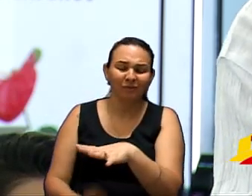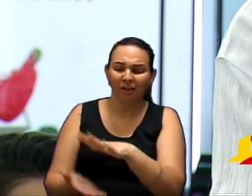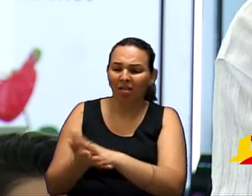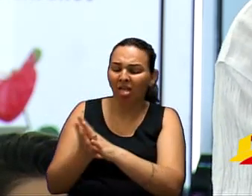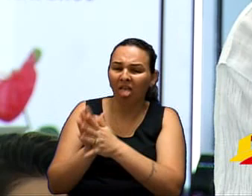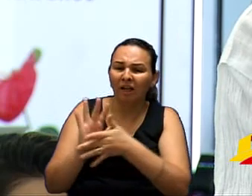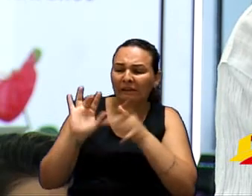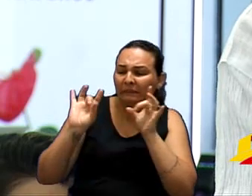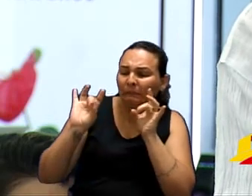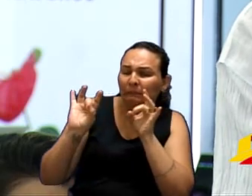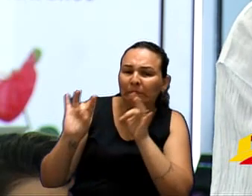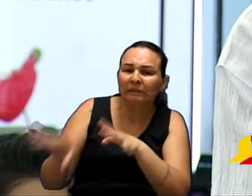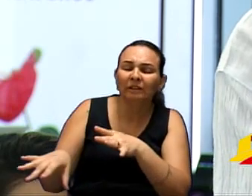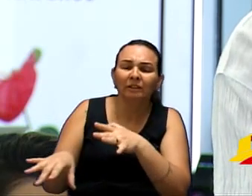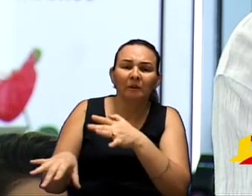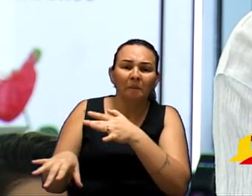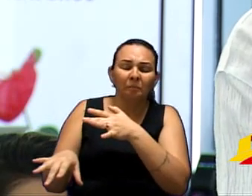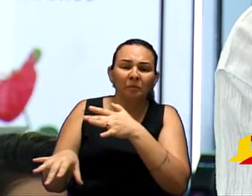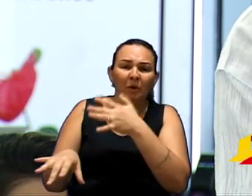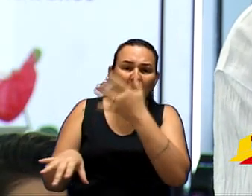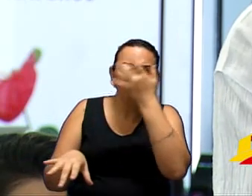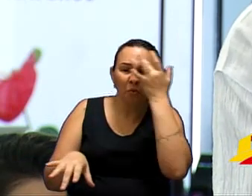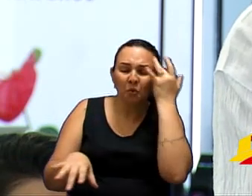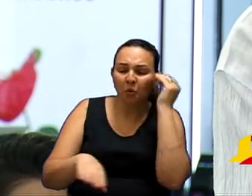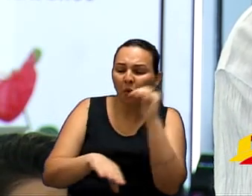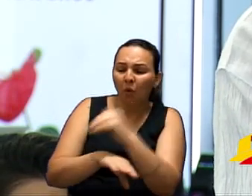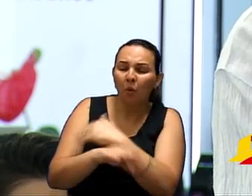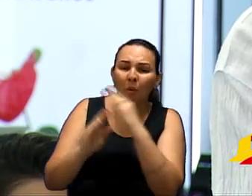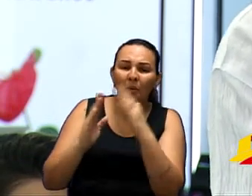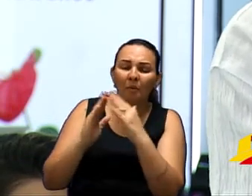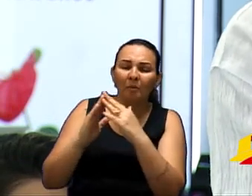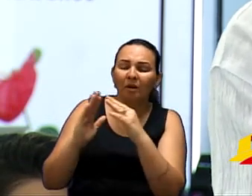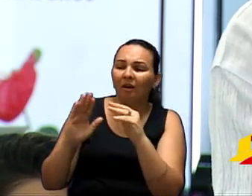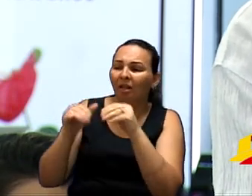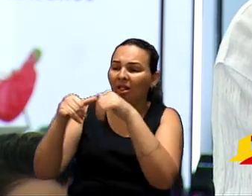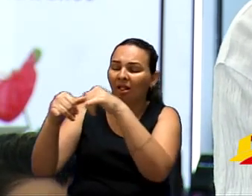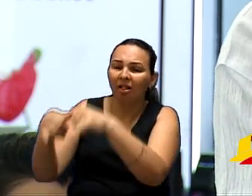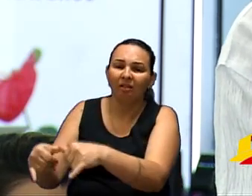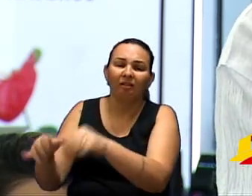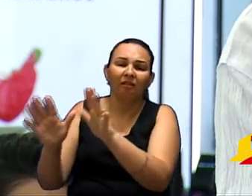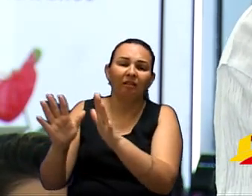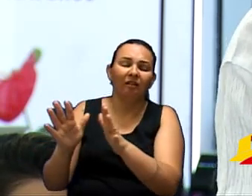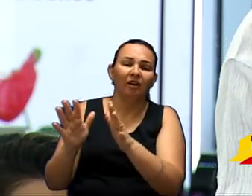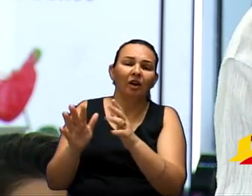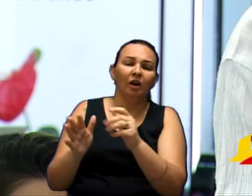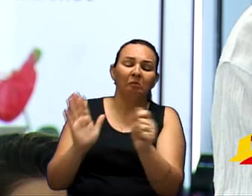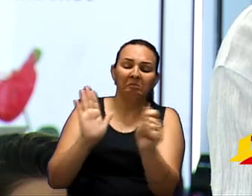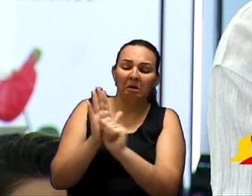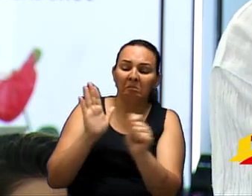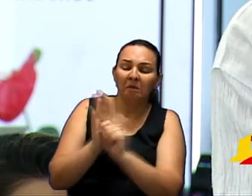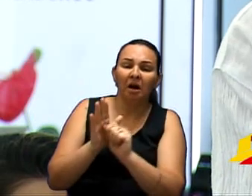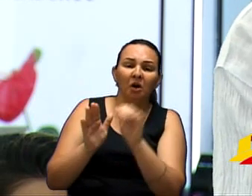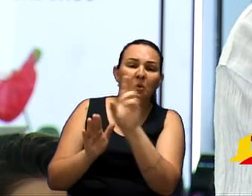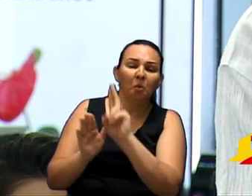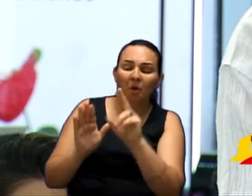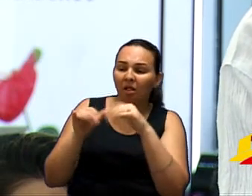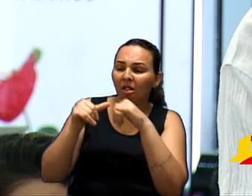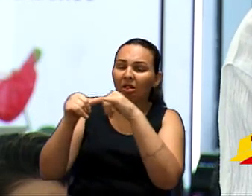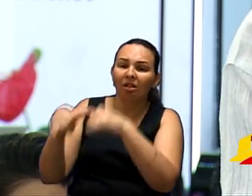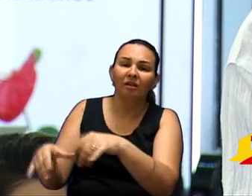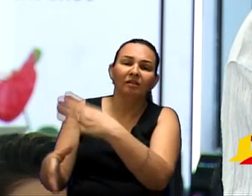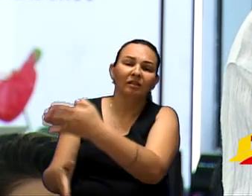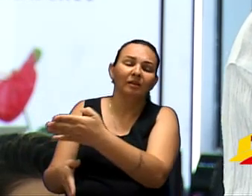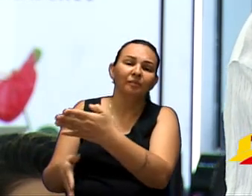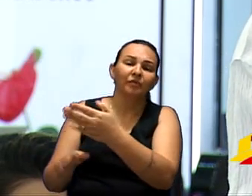ocupada por moradores de ruas ocupada por usuários de drogas o que afasta a população das áreas de preservação